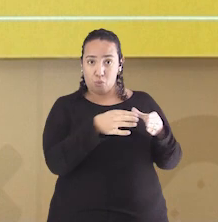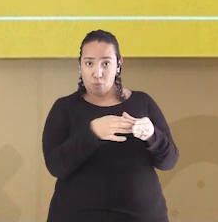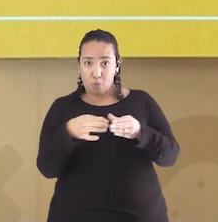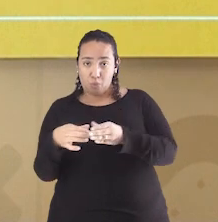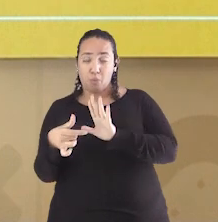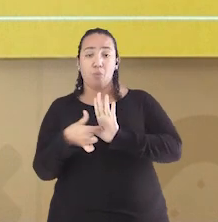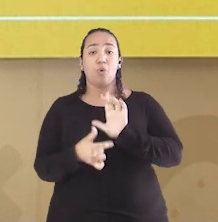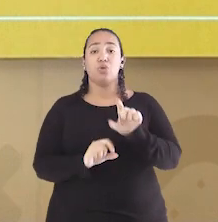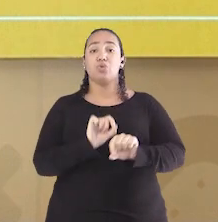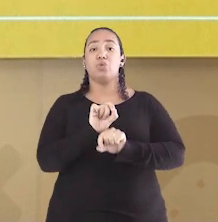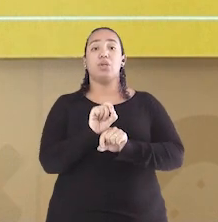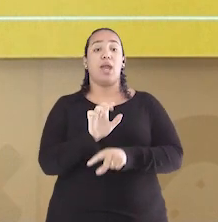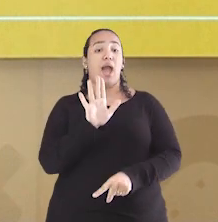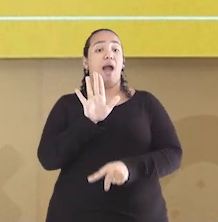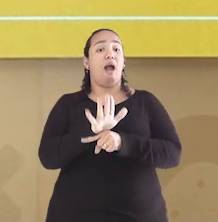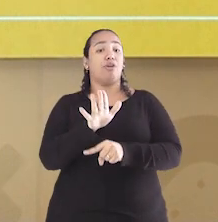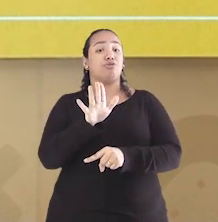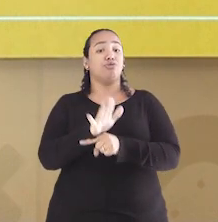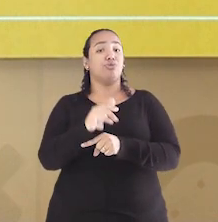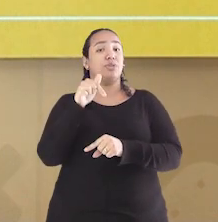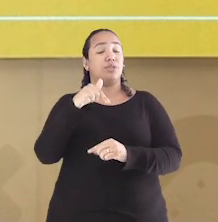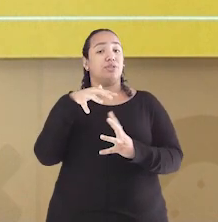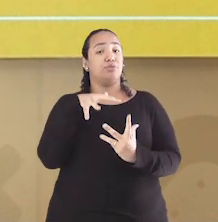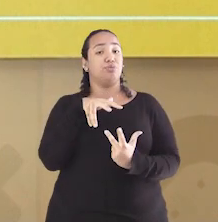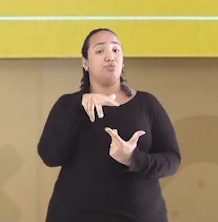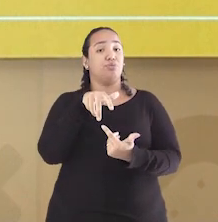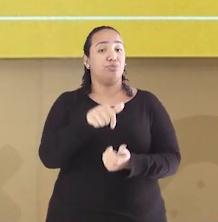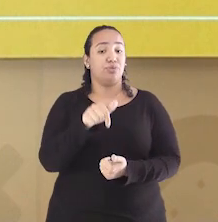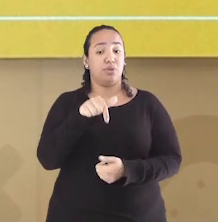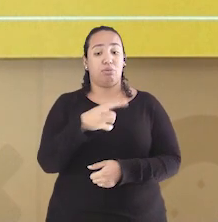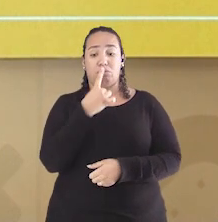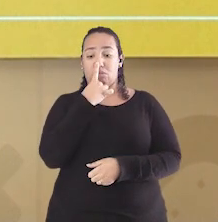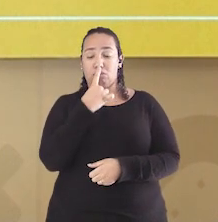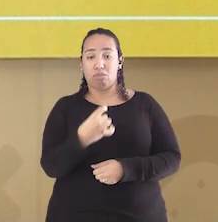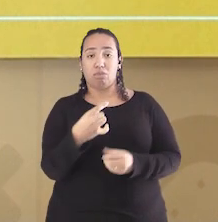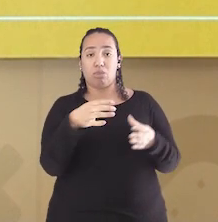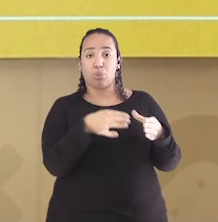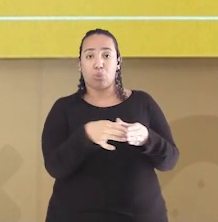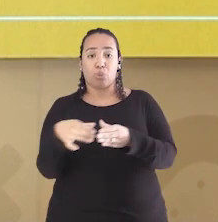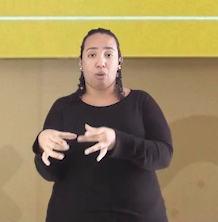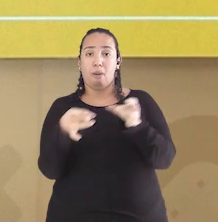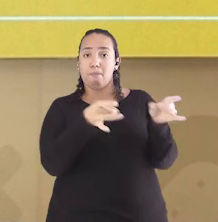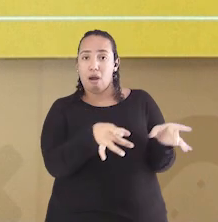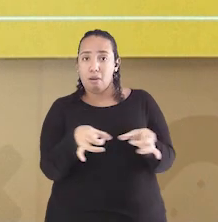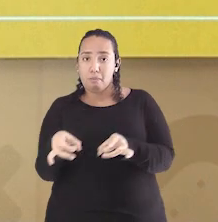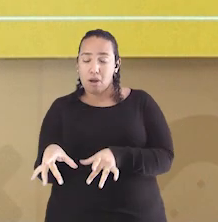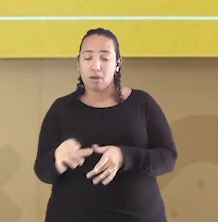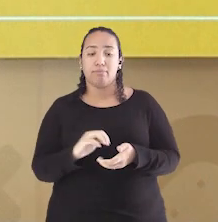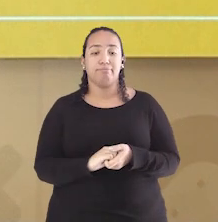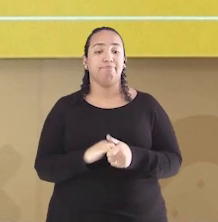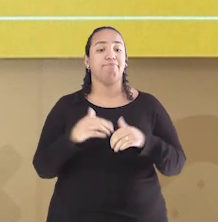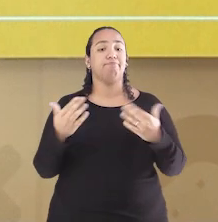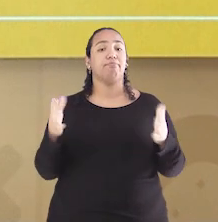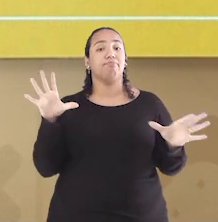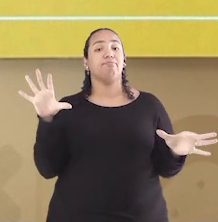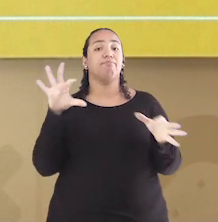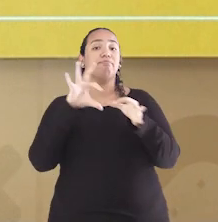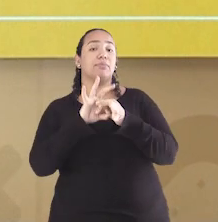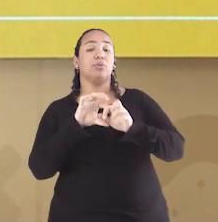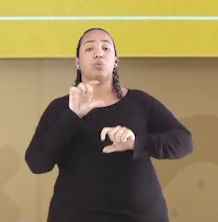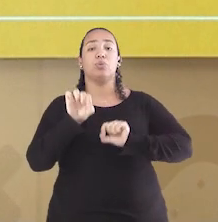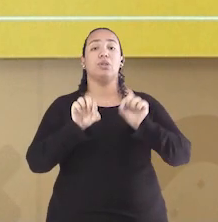a maneira mais ecológica e adequada para o descarte do lixo. Associada ao tema de